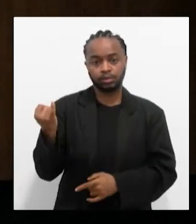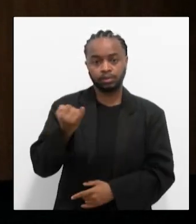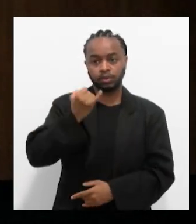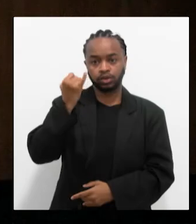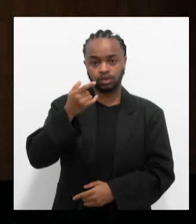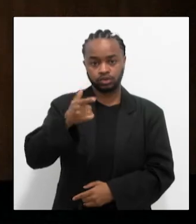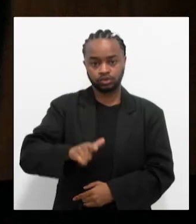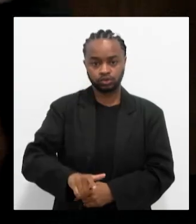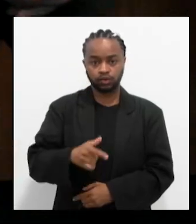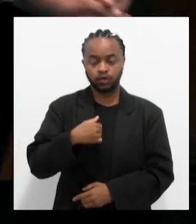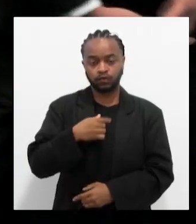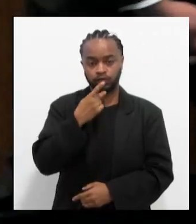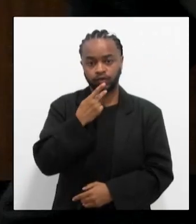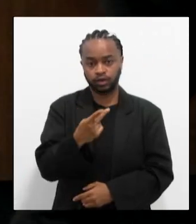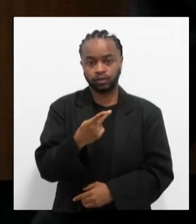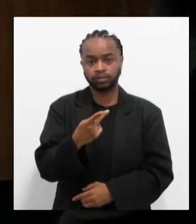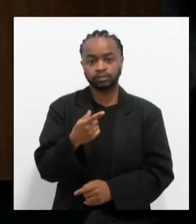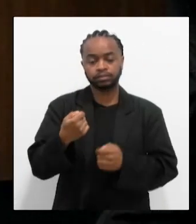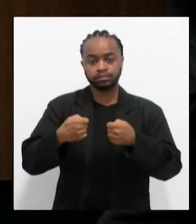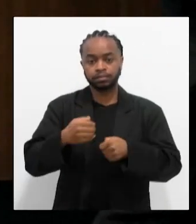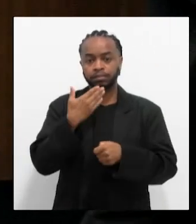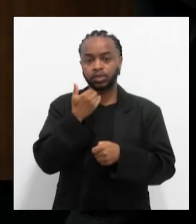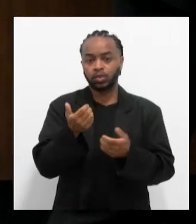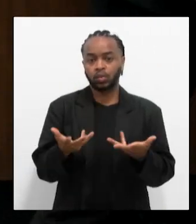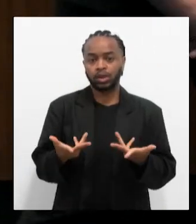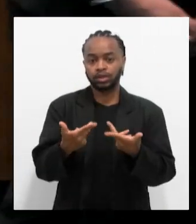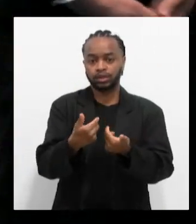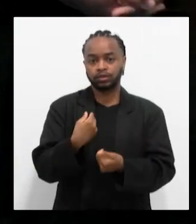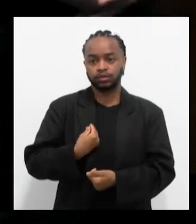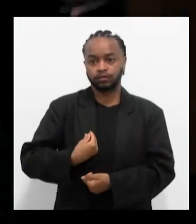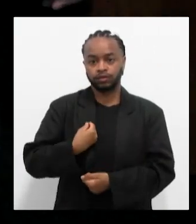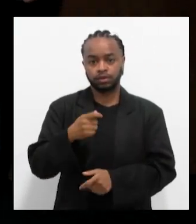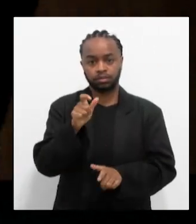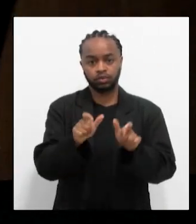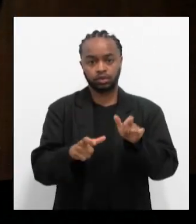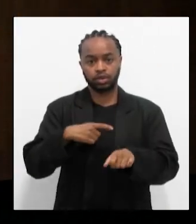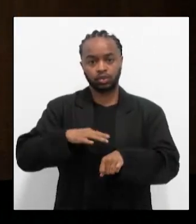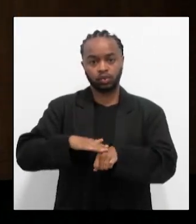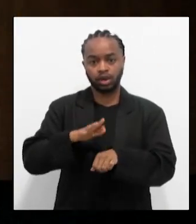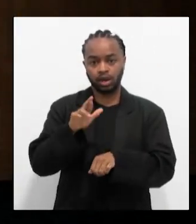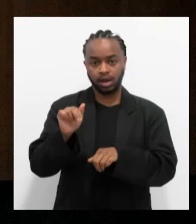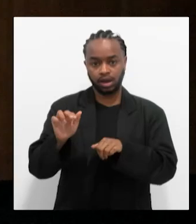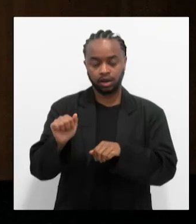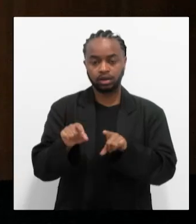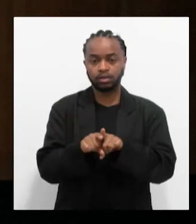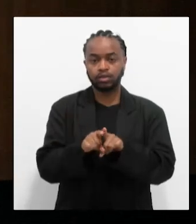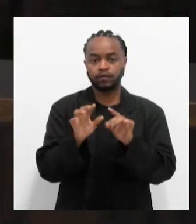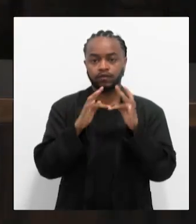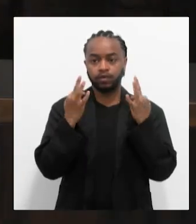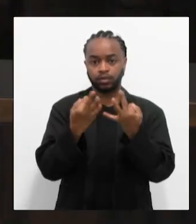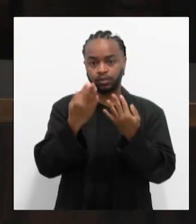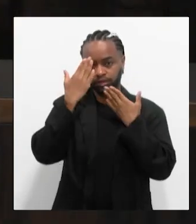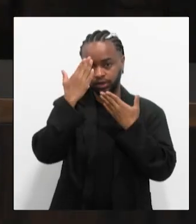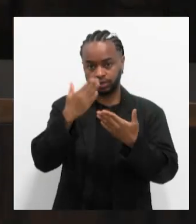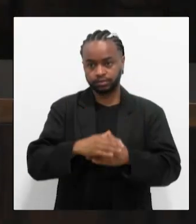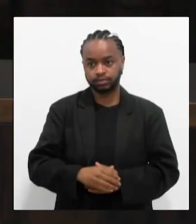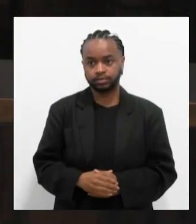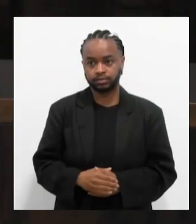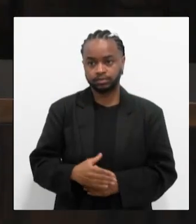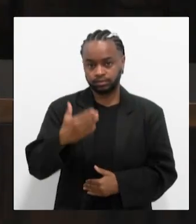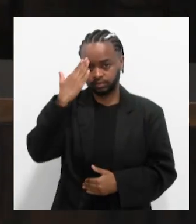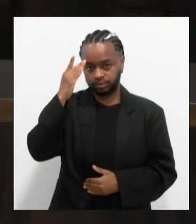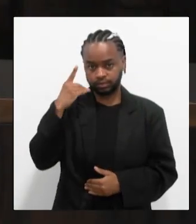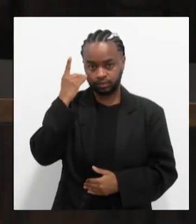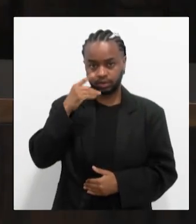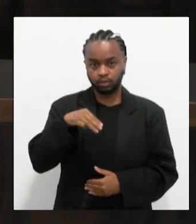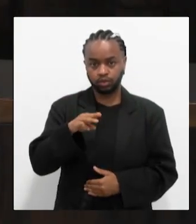mais uma vez, repito, para melhorar a qualidade de vida dos raros e seus familiares. Muito obrigado. Obrigado, deputado Declaração Munir. de voto,